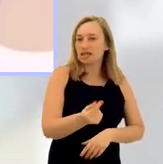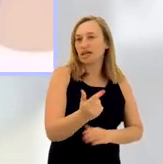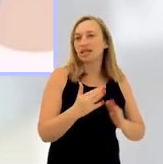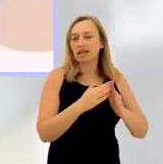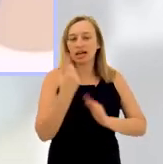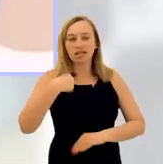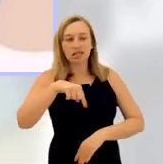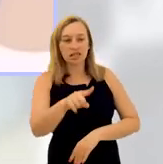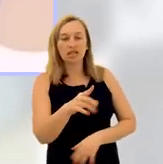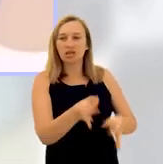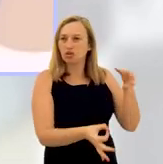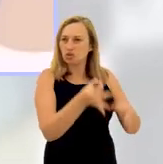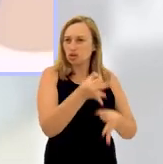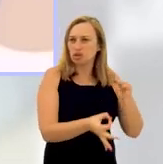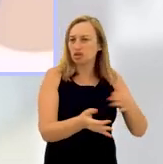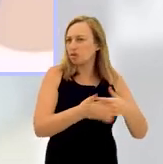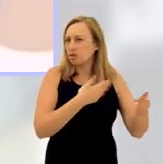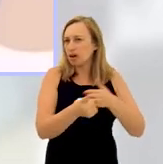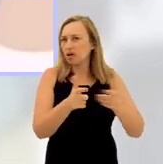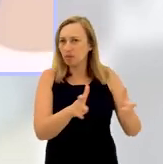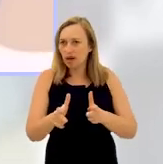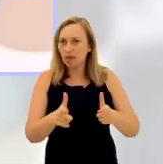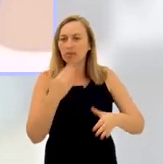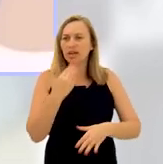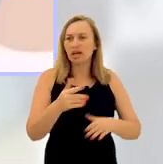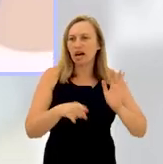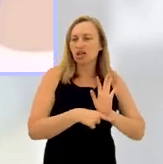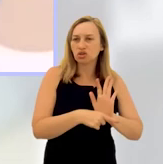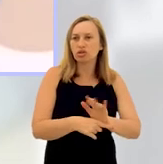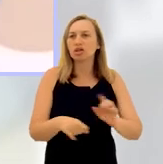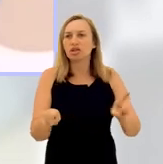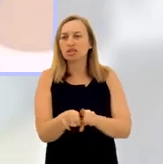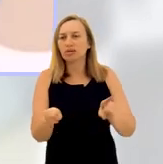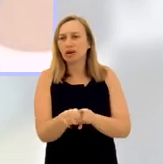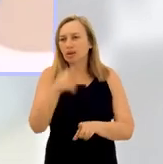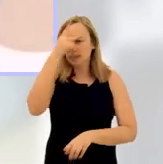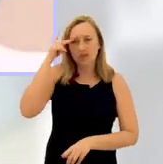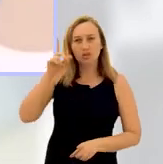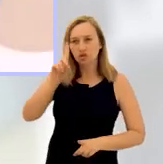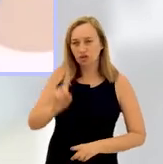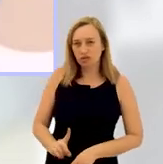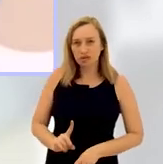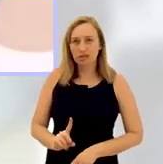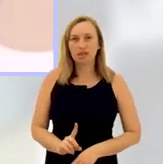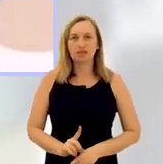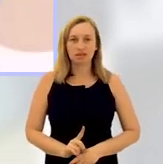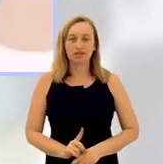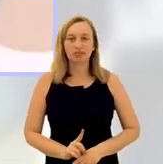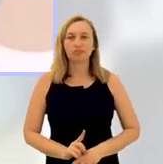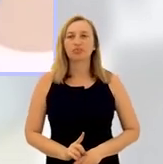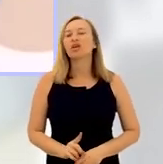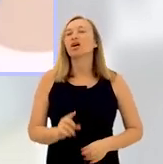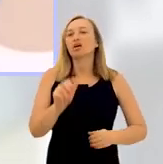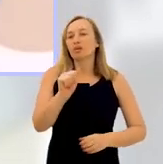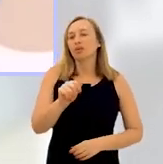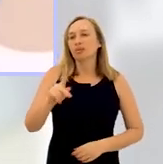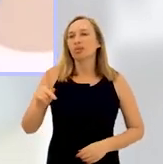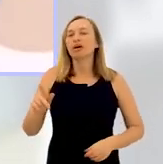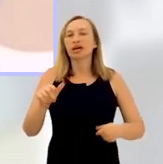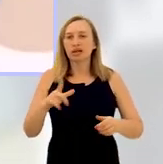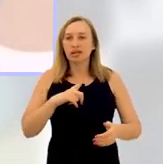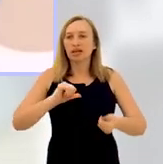deslocar de fato até um tribunal, até um outro serviço público, é de fato ser acessível para pessoas com deficiência. Então, o aplicativo tem